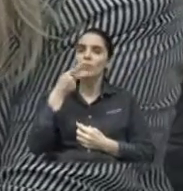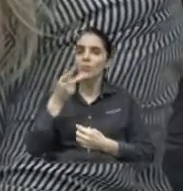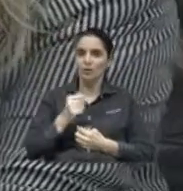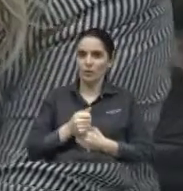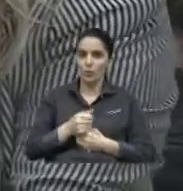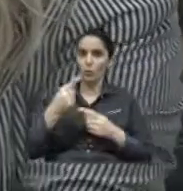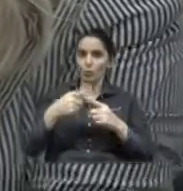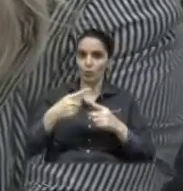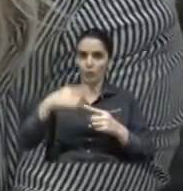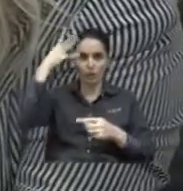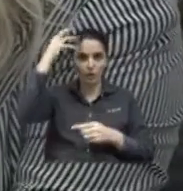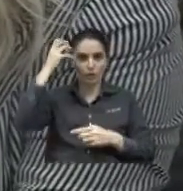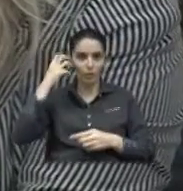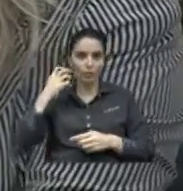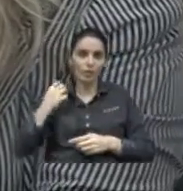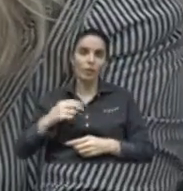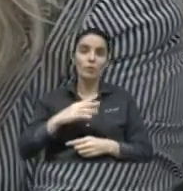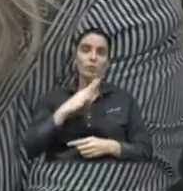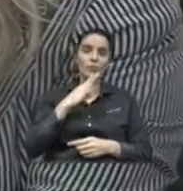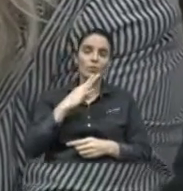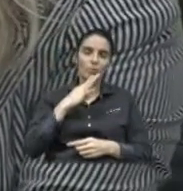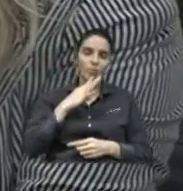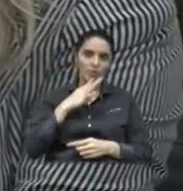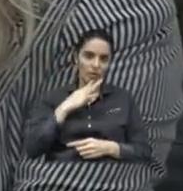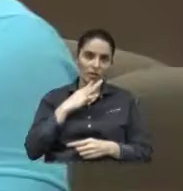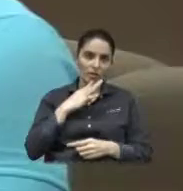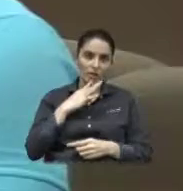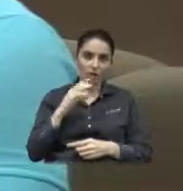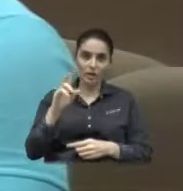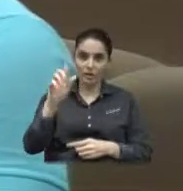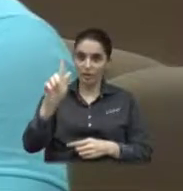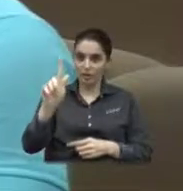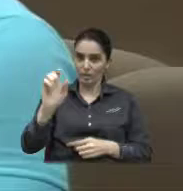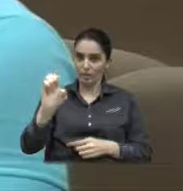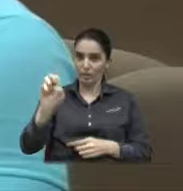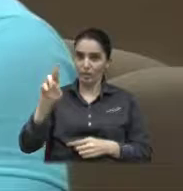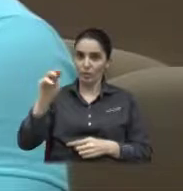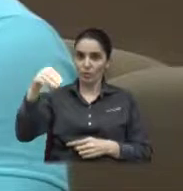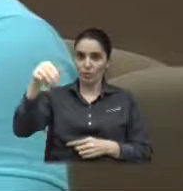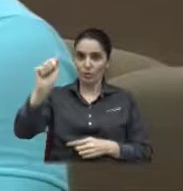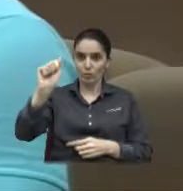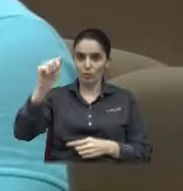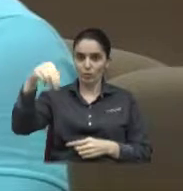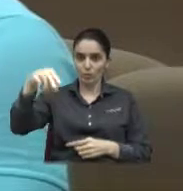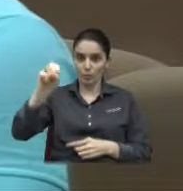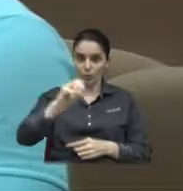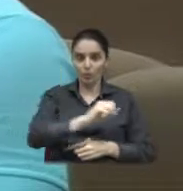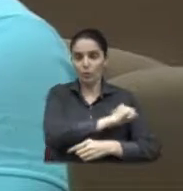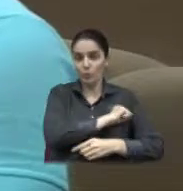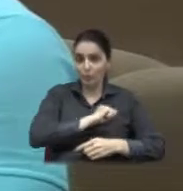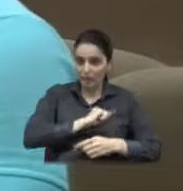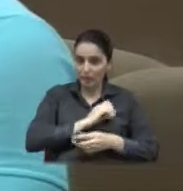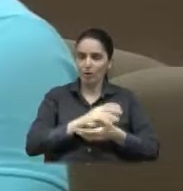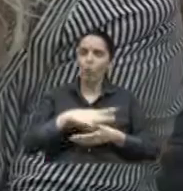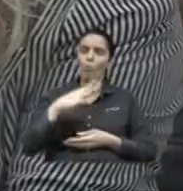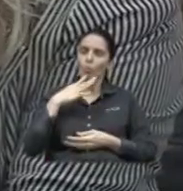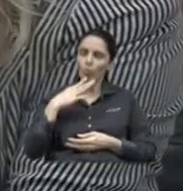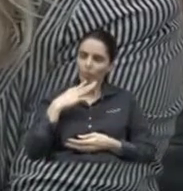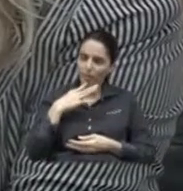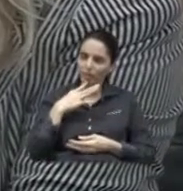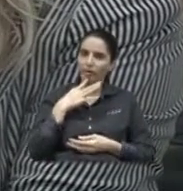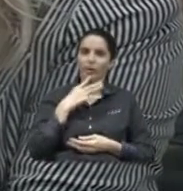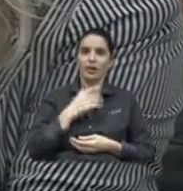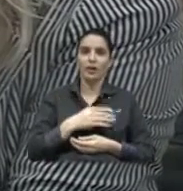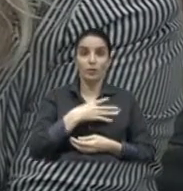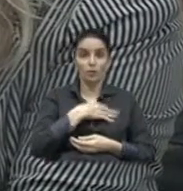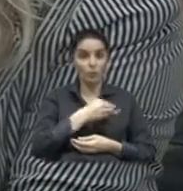conheço o Germano, acho que há mais de 30 anos, né? Inclusive no SESI, as minhas crianças passou pelo SESI, a